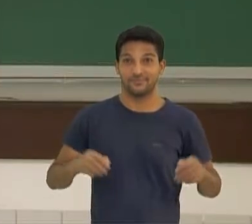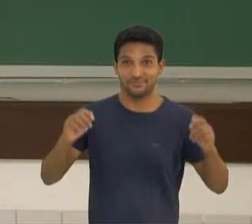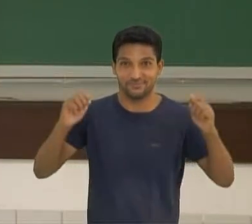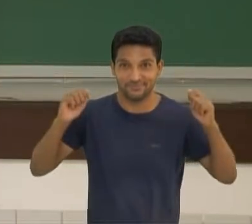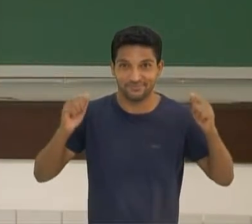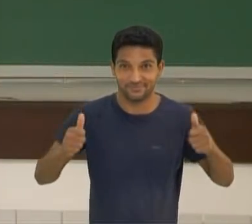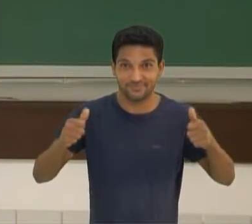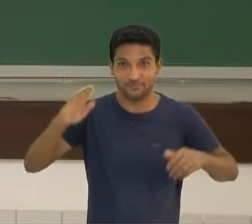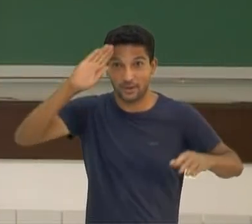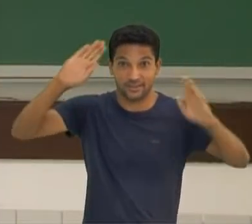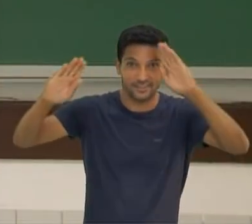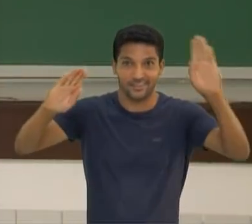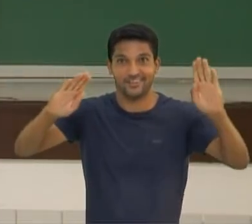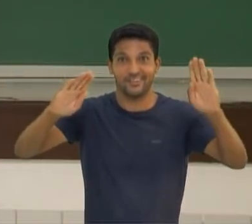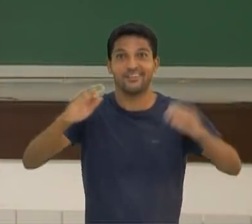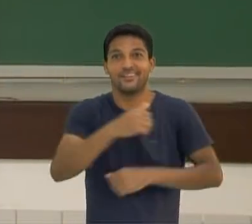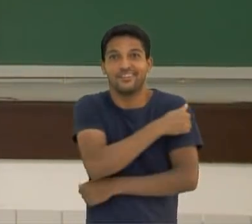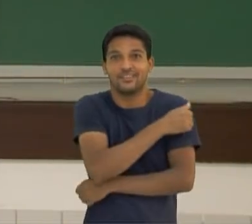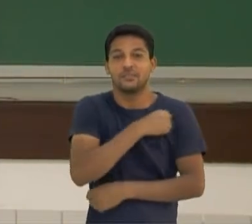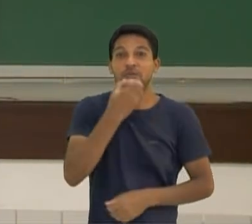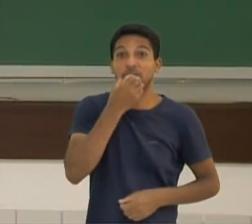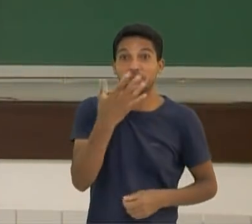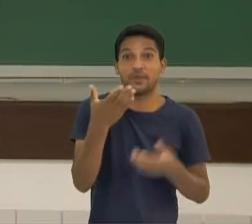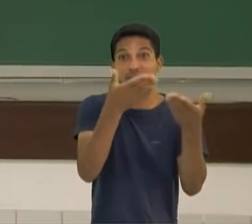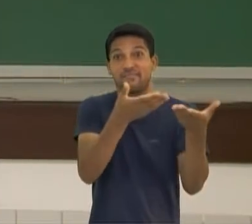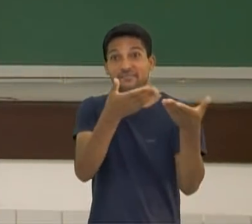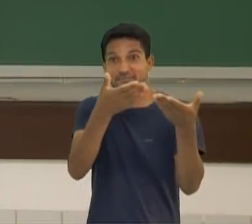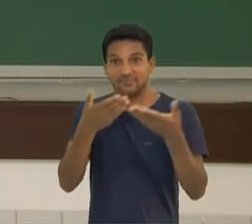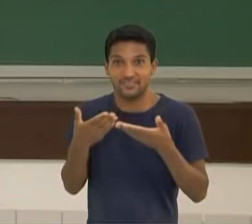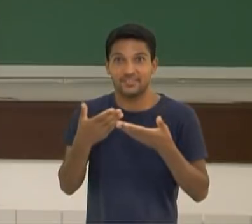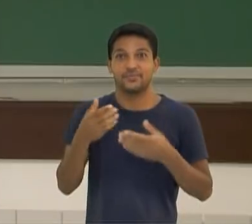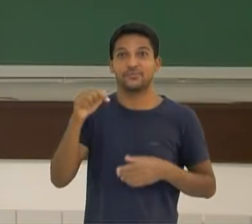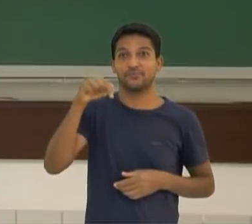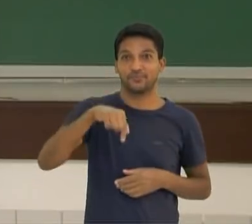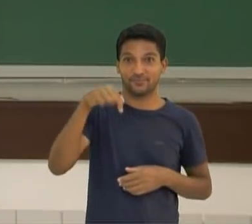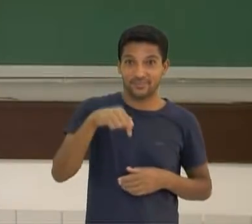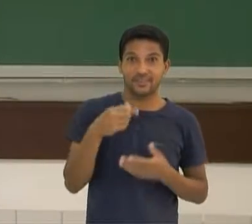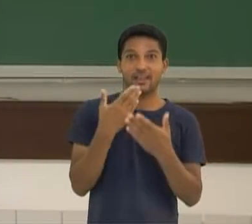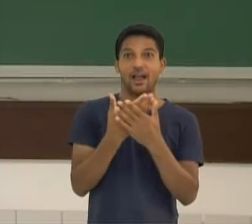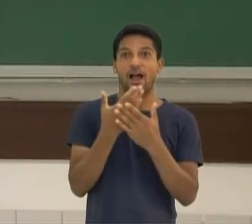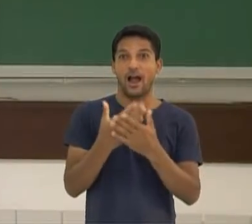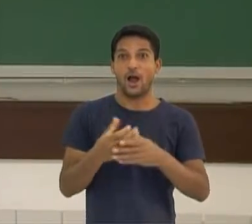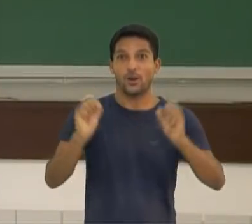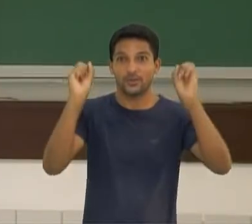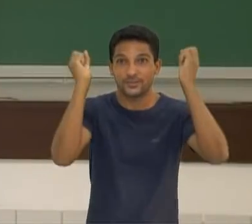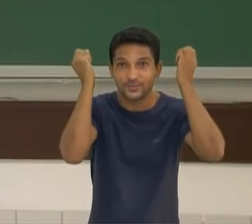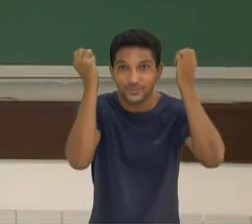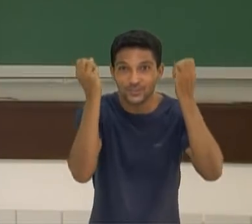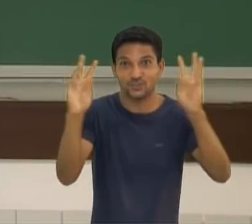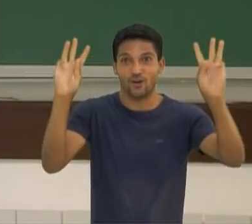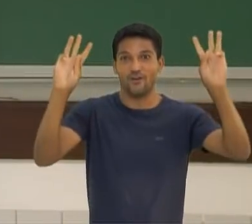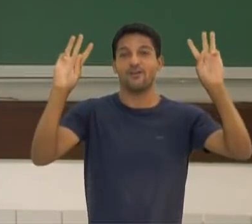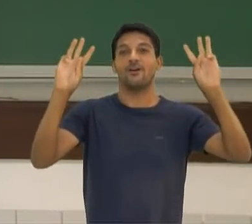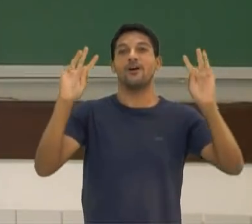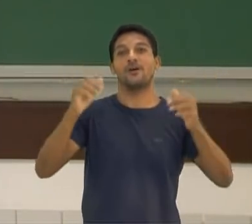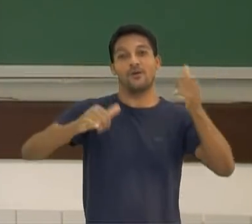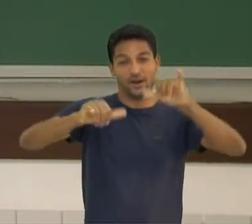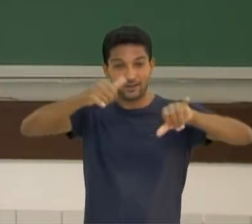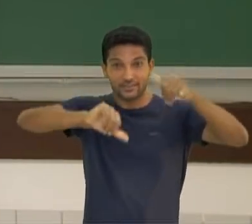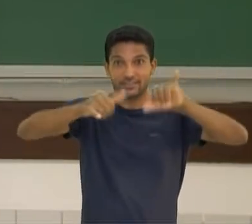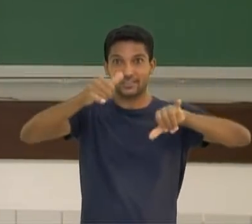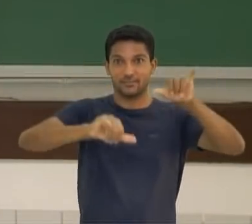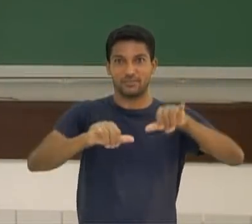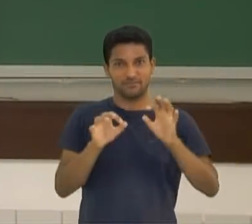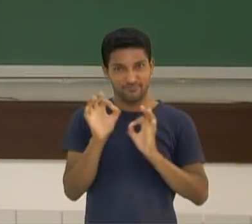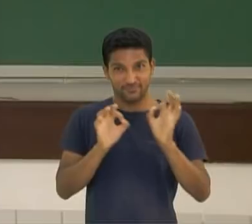Muito bem, senhoras e senhores, sejam muito bem-vindos para esse show de química que estamos